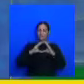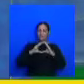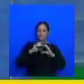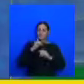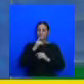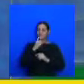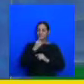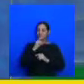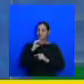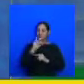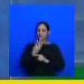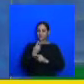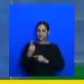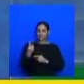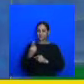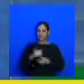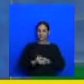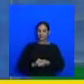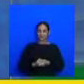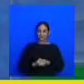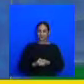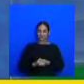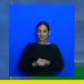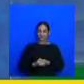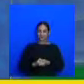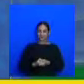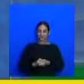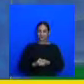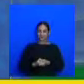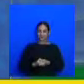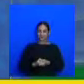41. Vermelha número 41.